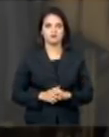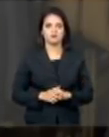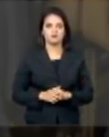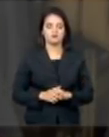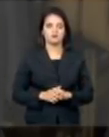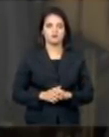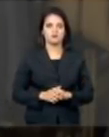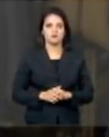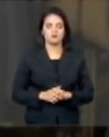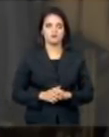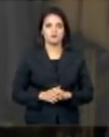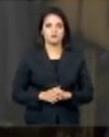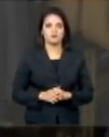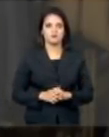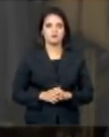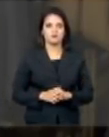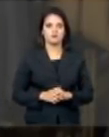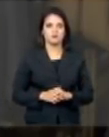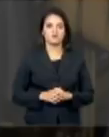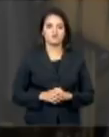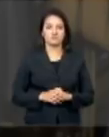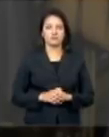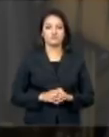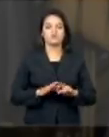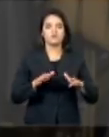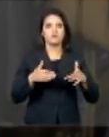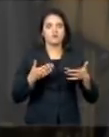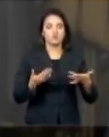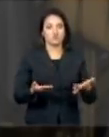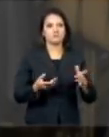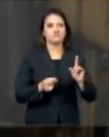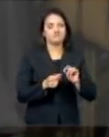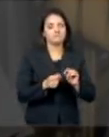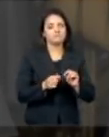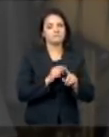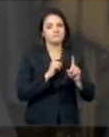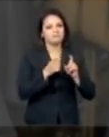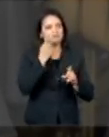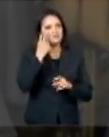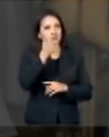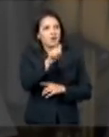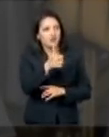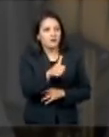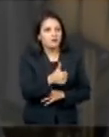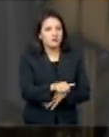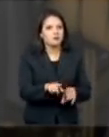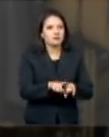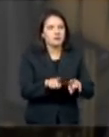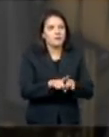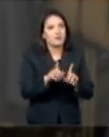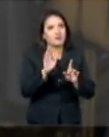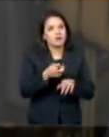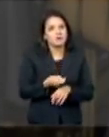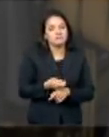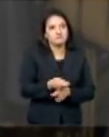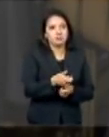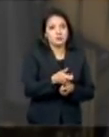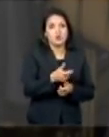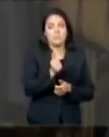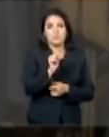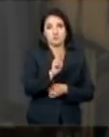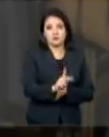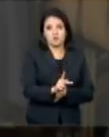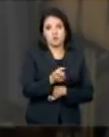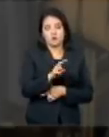na medida em que o ato formal do órgão administrativo que verifica o preenchimento dos requisitos legais e concede aposentadoria ou pensão